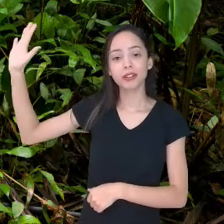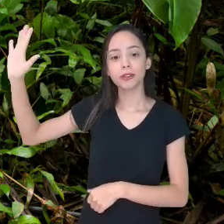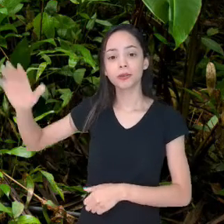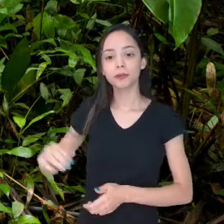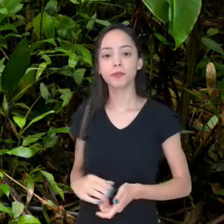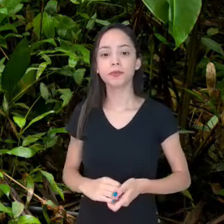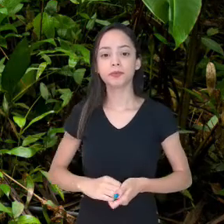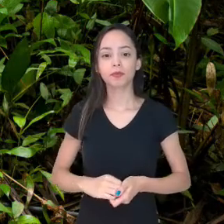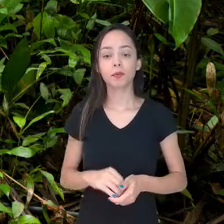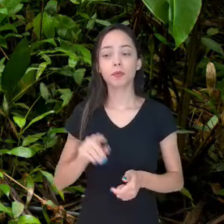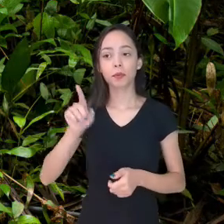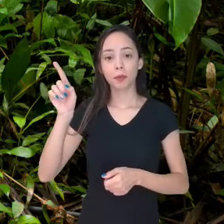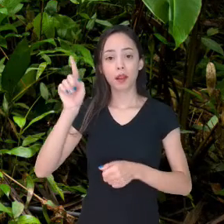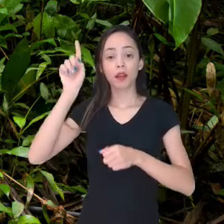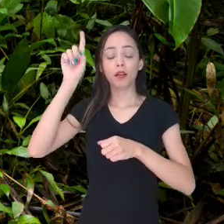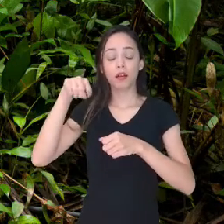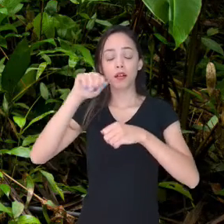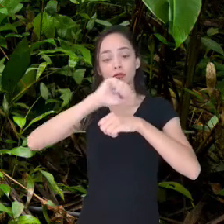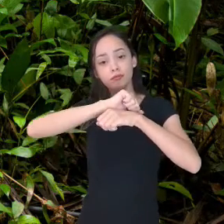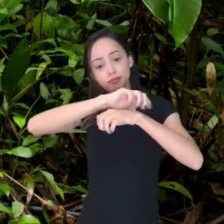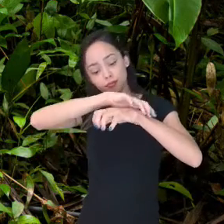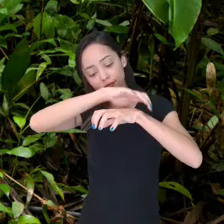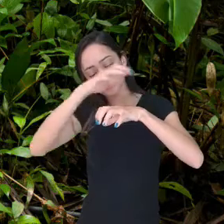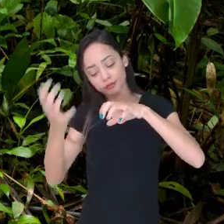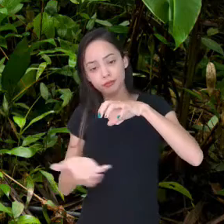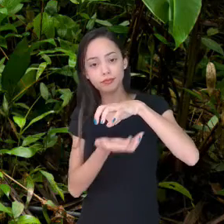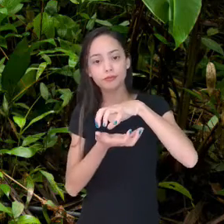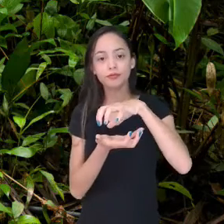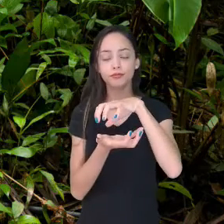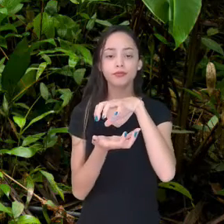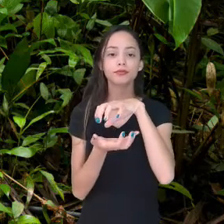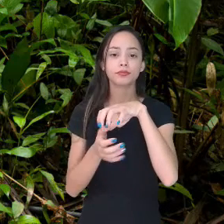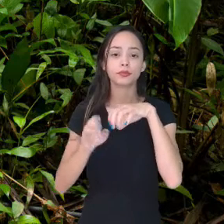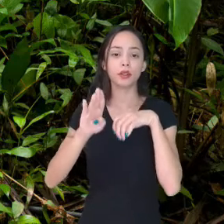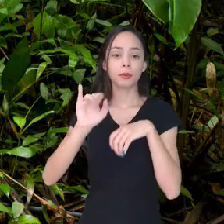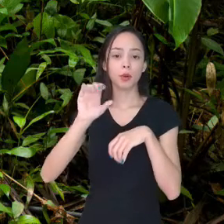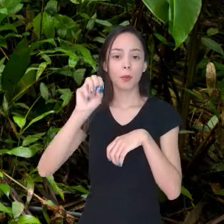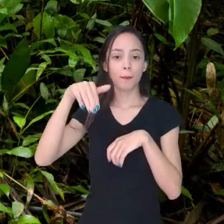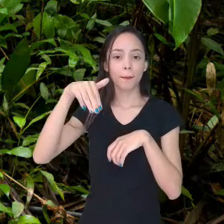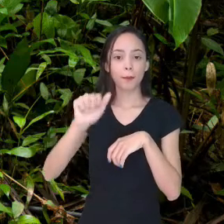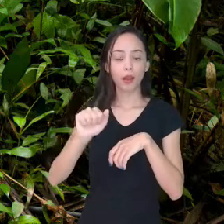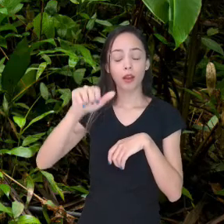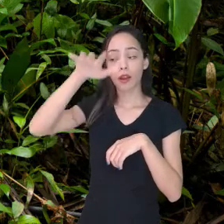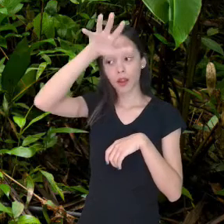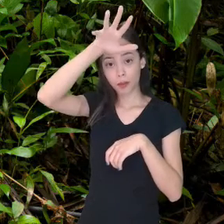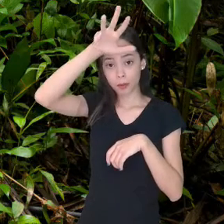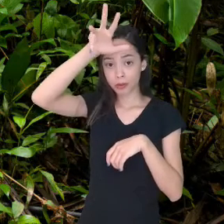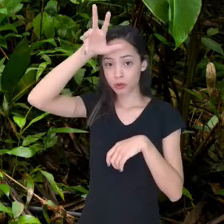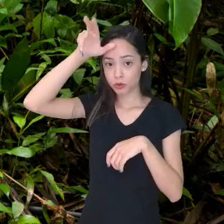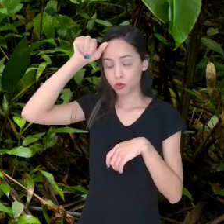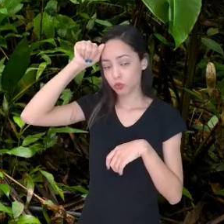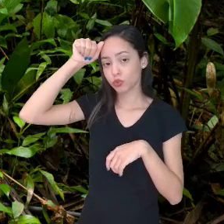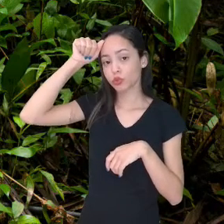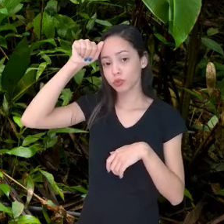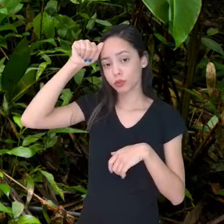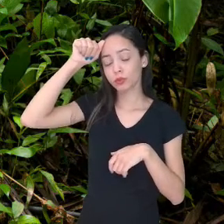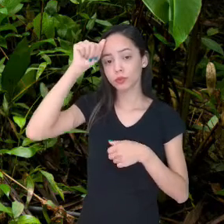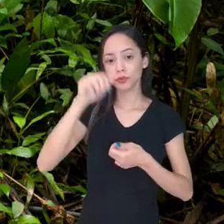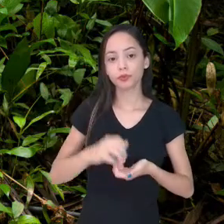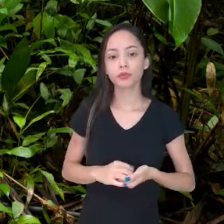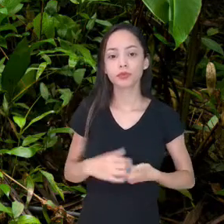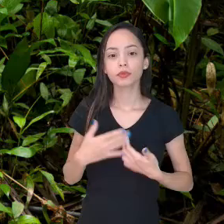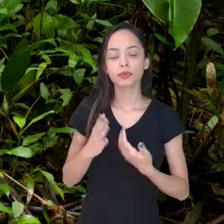ela é desse ecossistema, desse bioma que é a floresta amazônica. Então, esse